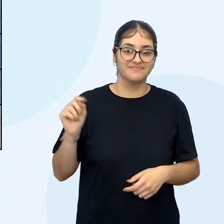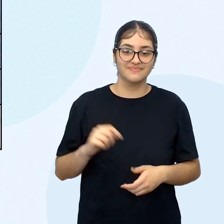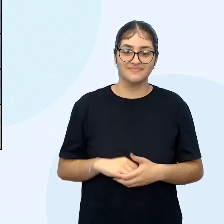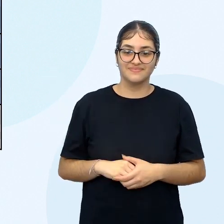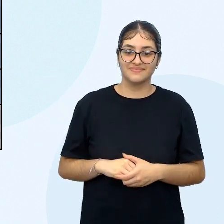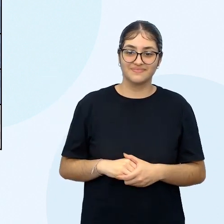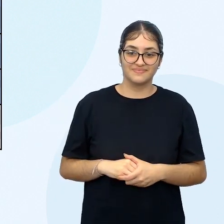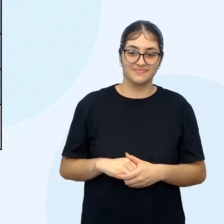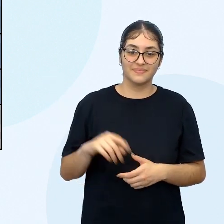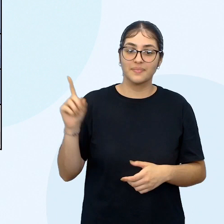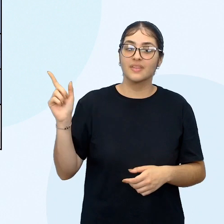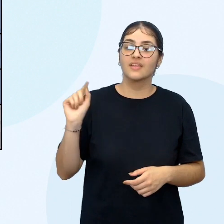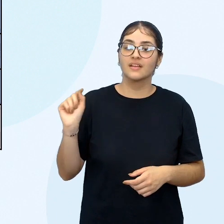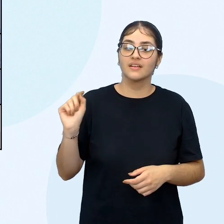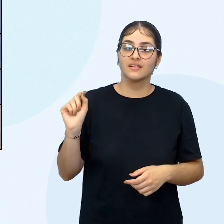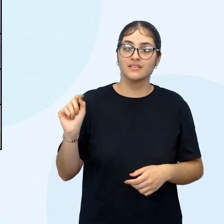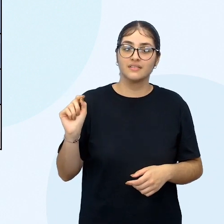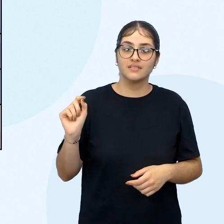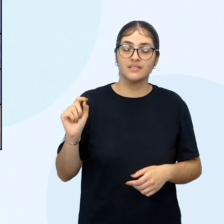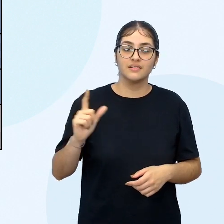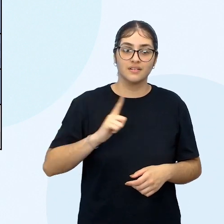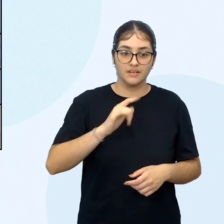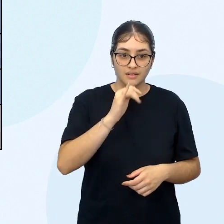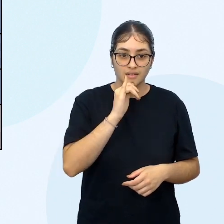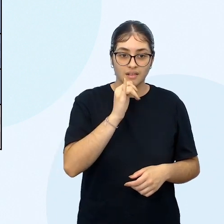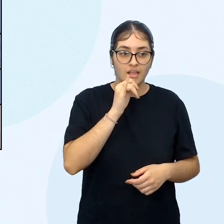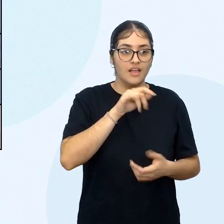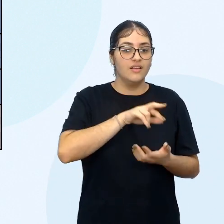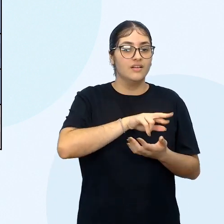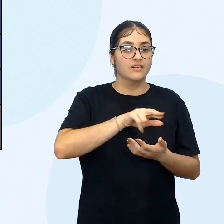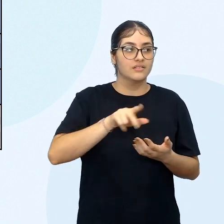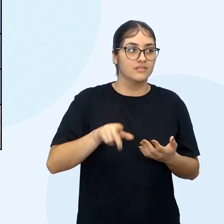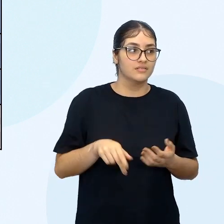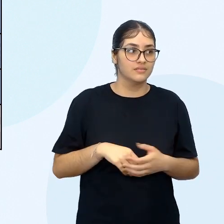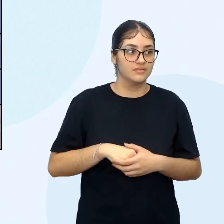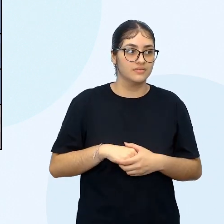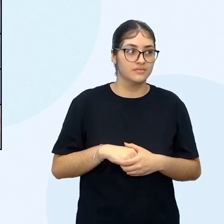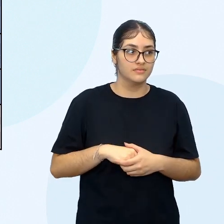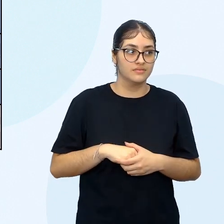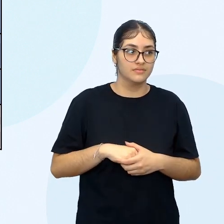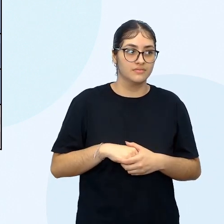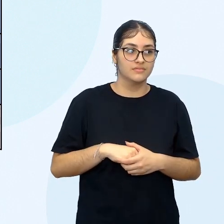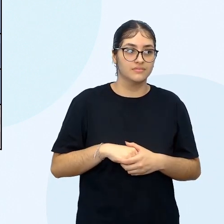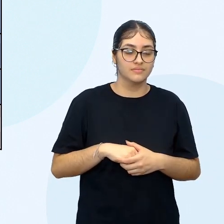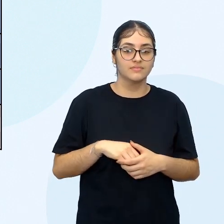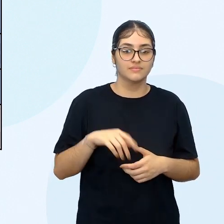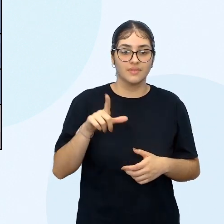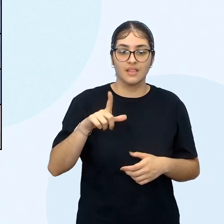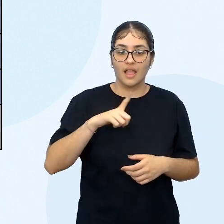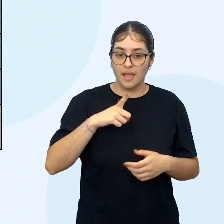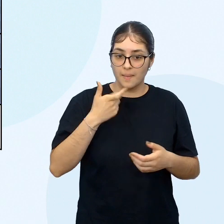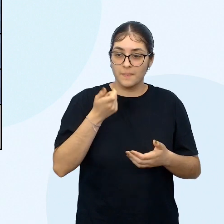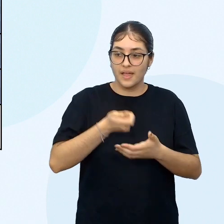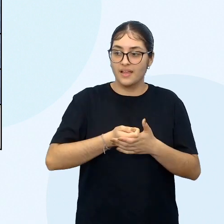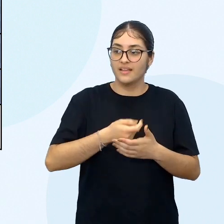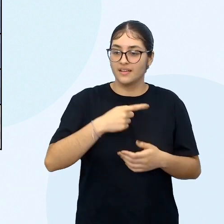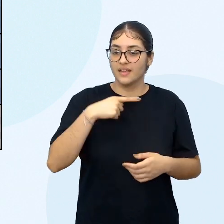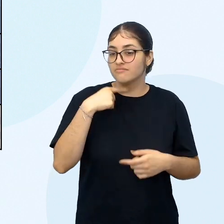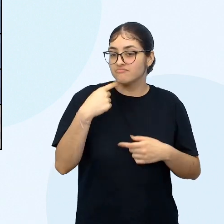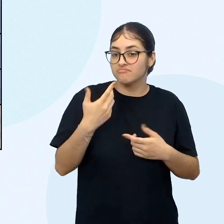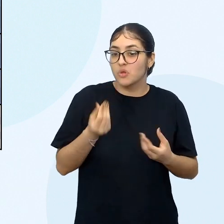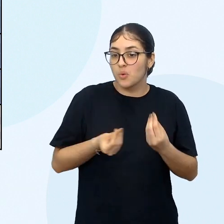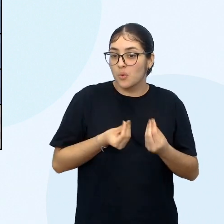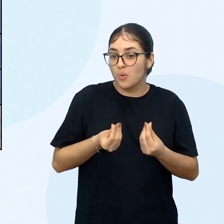arrumado. Legal. Agora esse aqui, ó, x vezes y. A gente tem que somar. São todos negativos. Sim. Então a gente sabe que vai dar uma dívida. Legal. Tá bom? Então vamos somar aí tudo